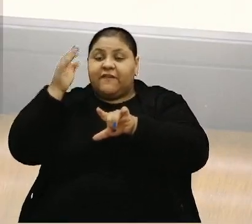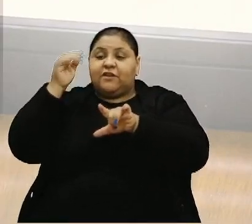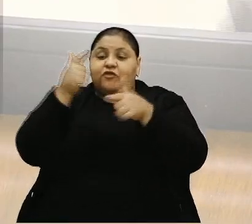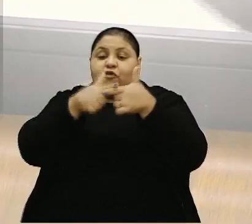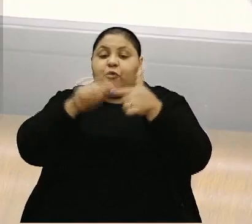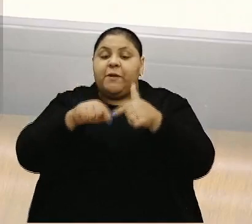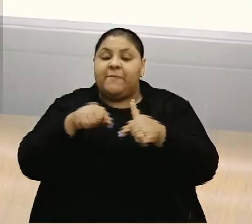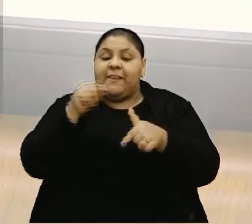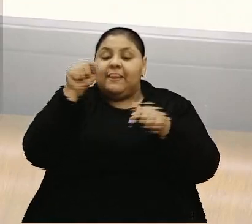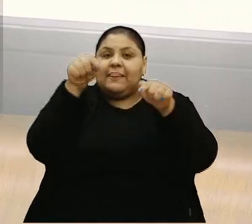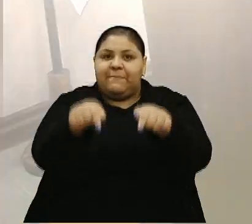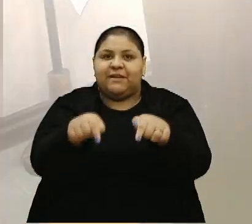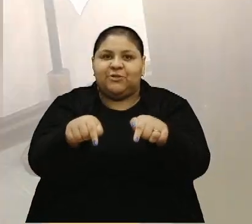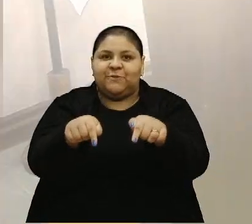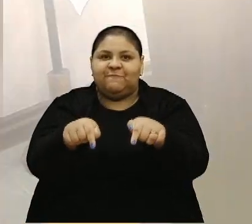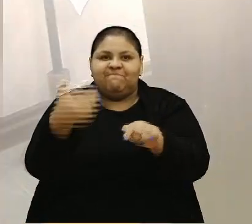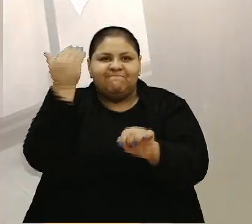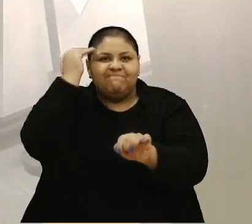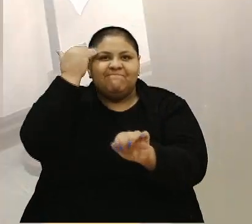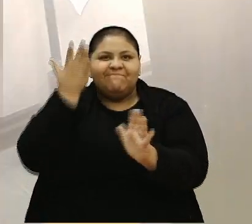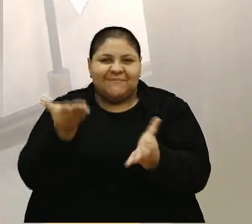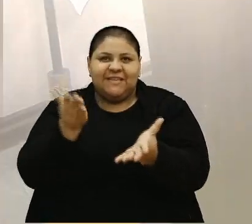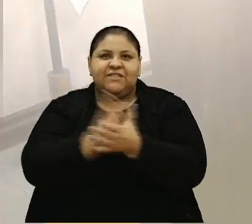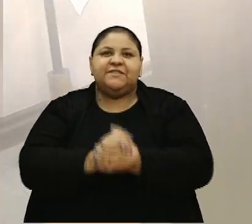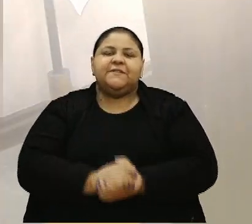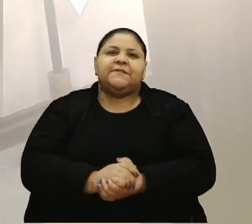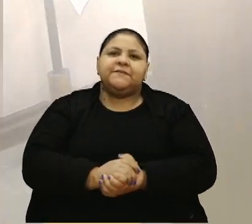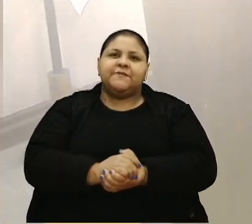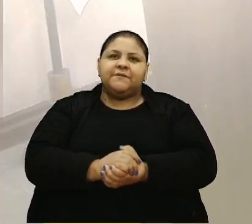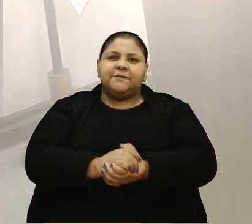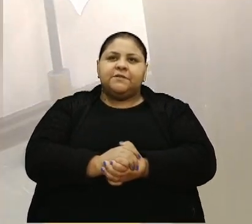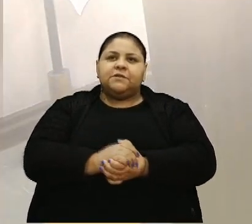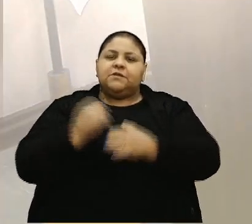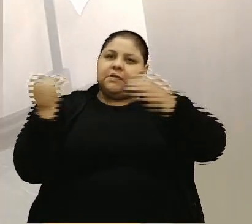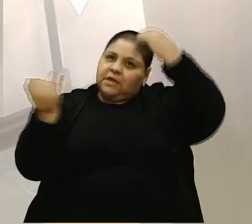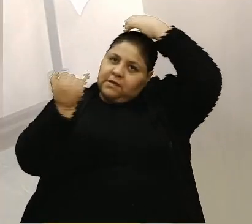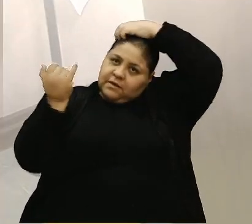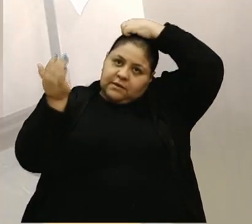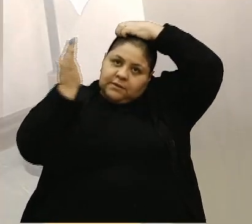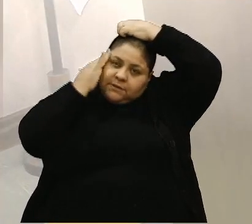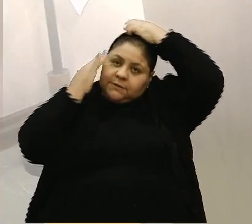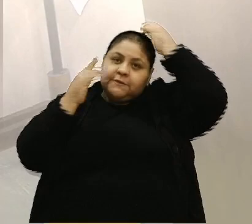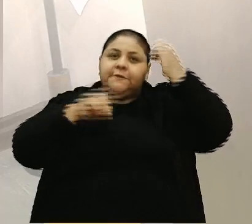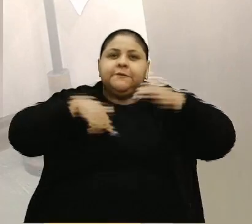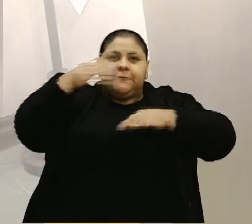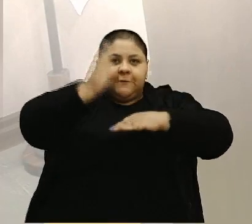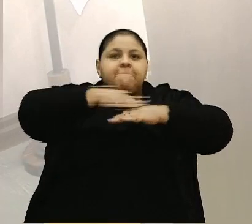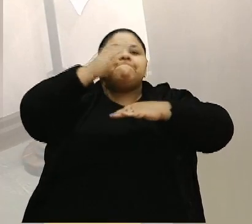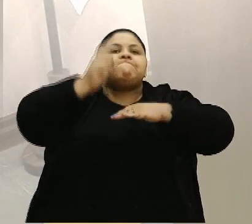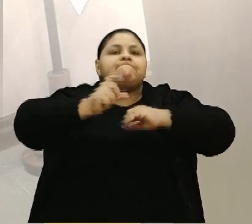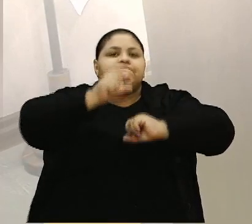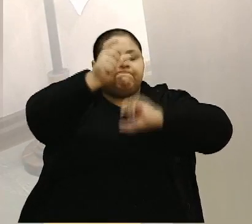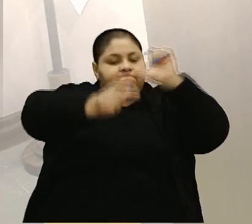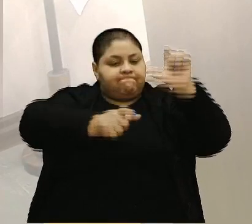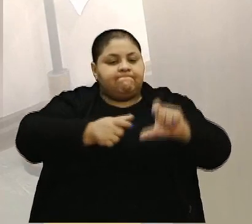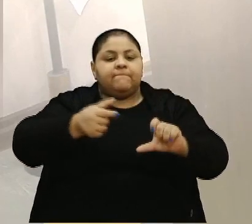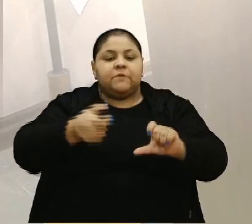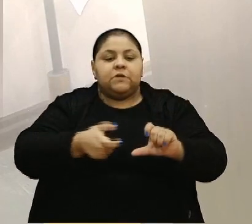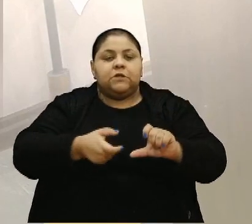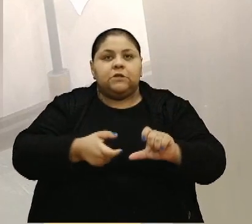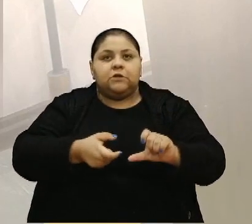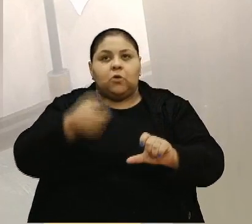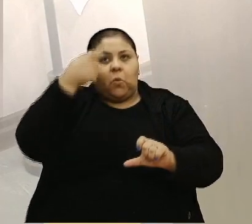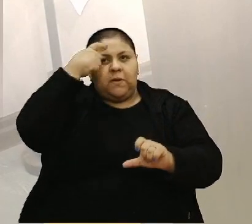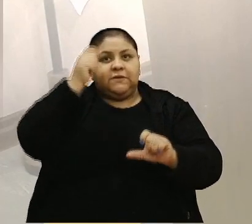historicamente nunca aconteceu. Obrigado, vereador. Exatamente, vereador. É muito importante saber que tem mais alguém que também tem conhecimento sobre essa